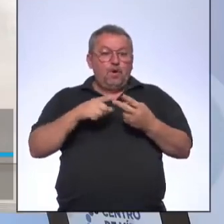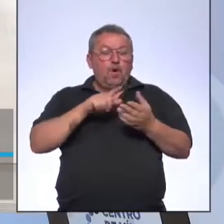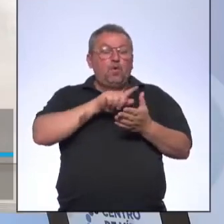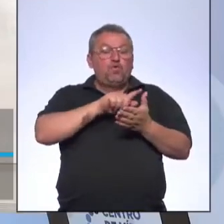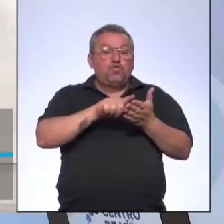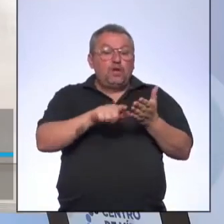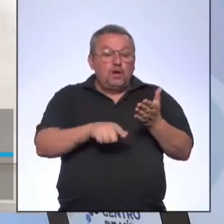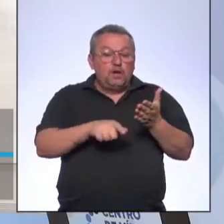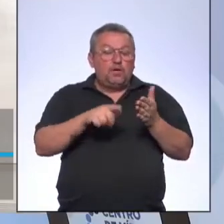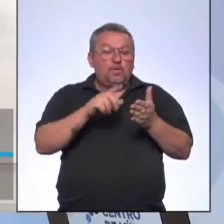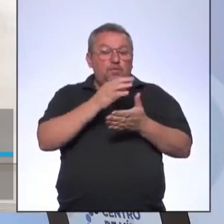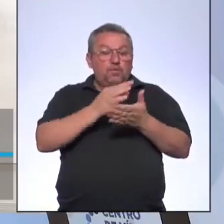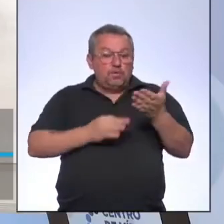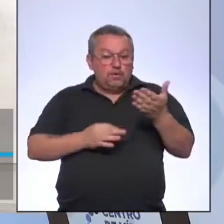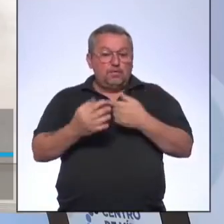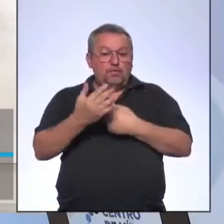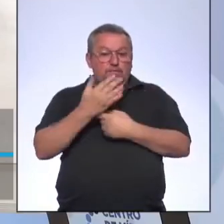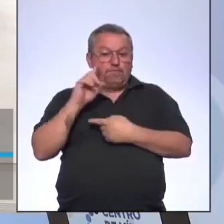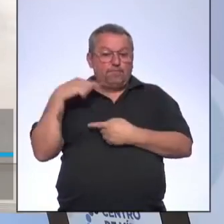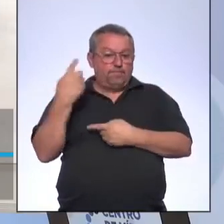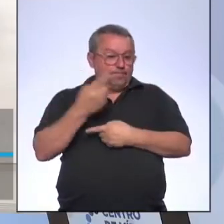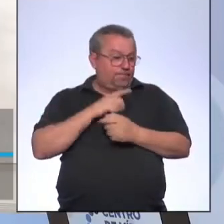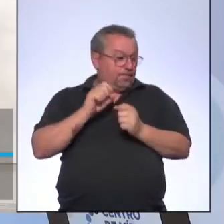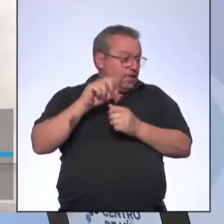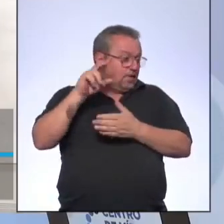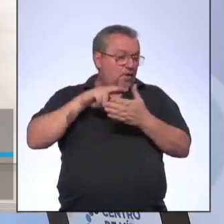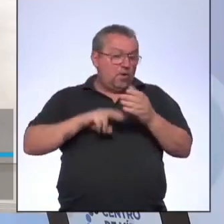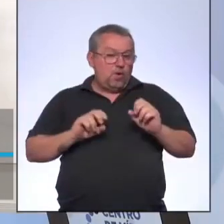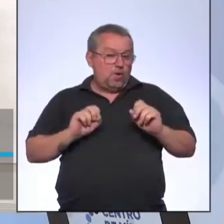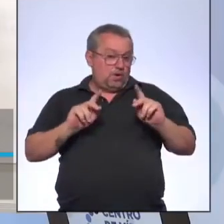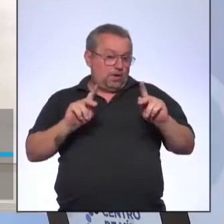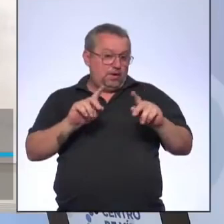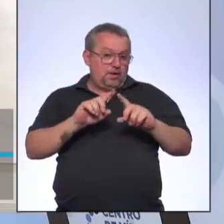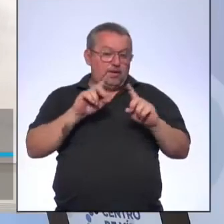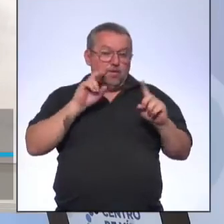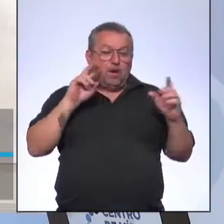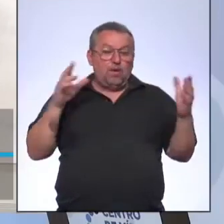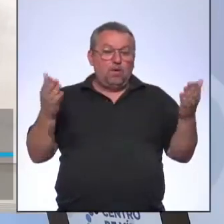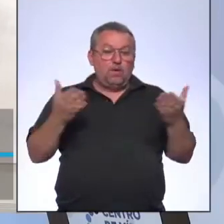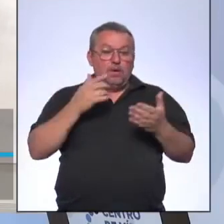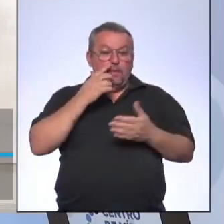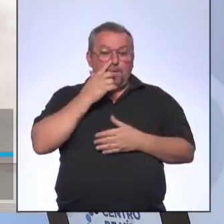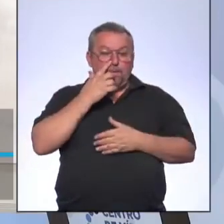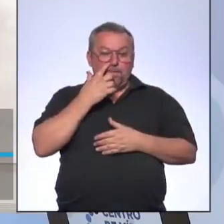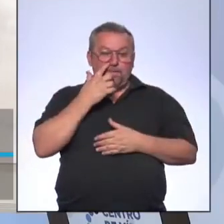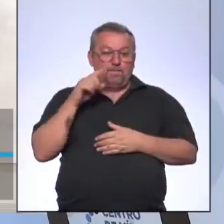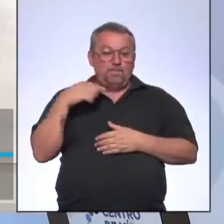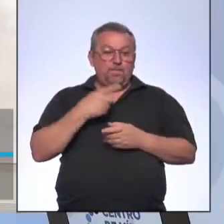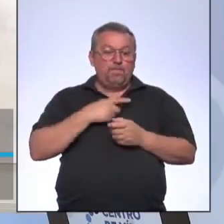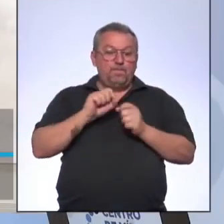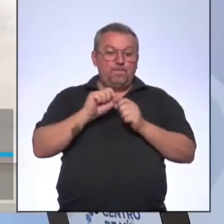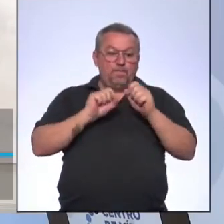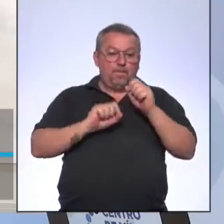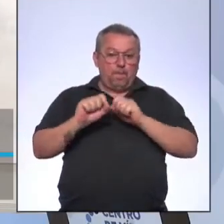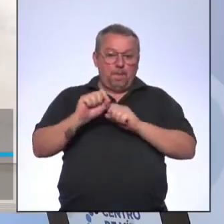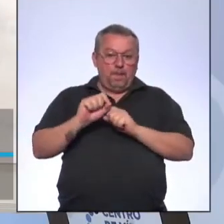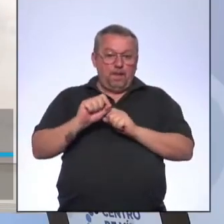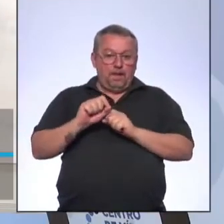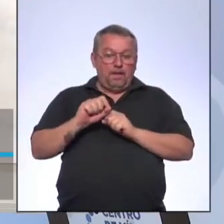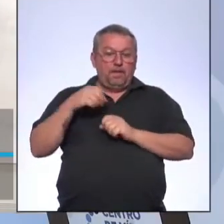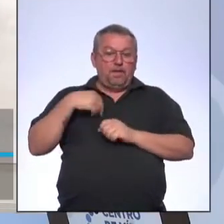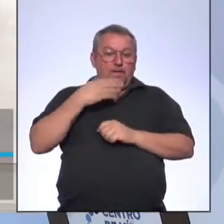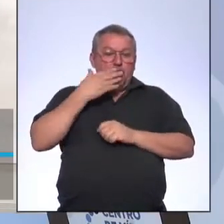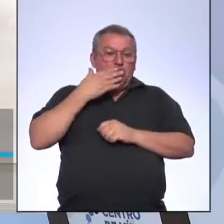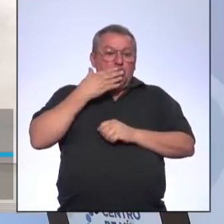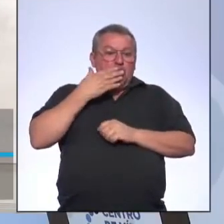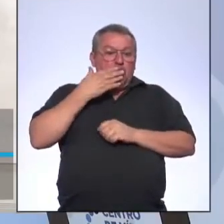do texto, para ajudar a gente a fazer essa leitura. Ok? Então, agora, o que nós vamos fazer? Eu vou pedir